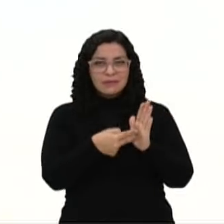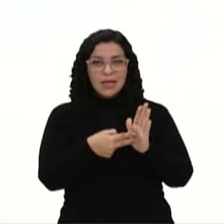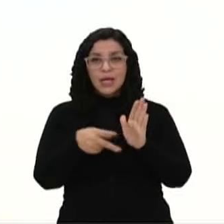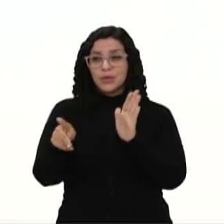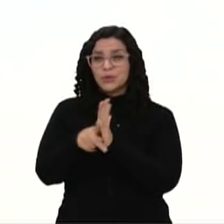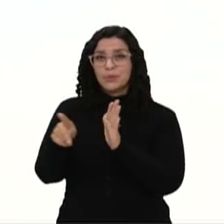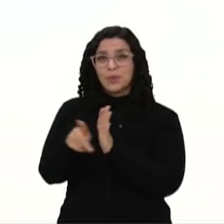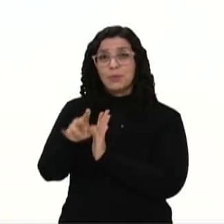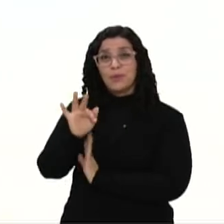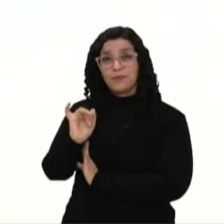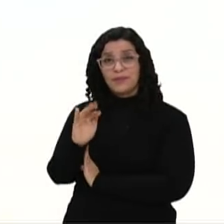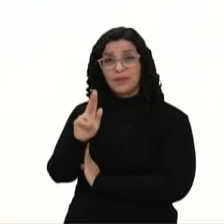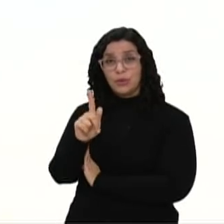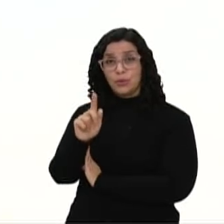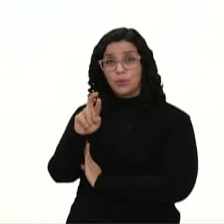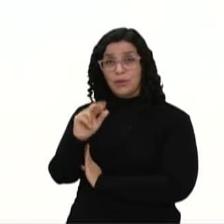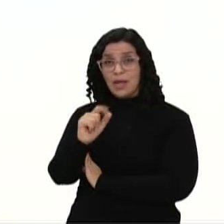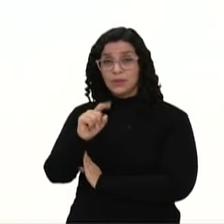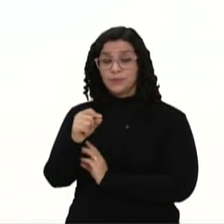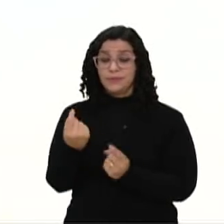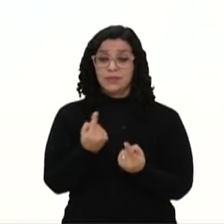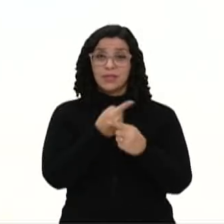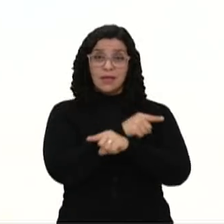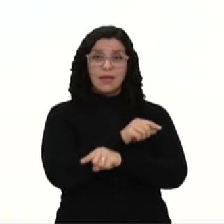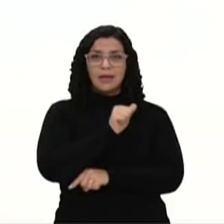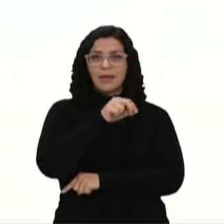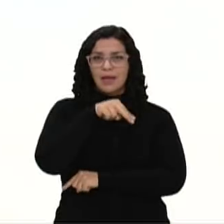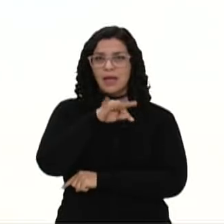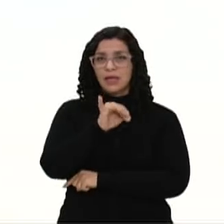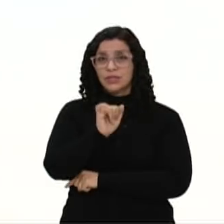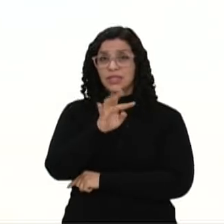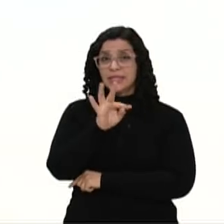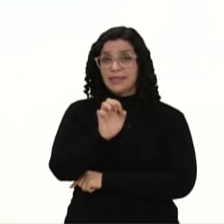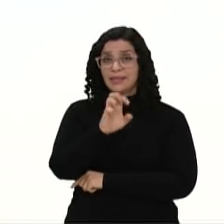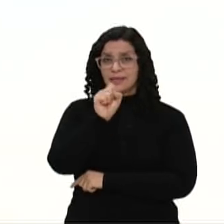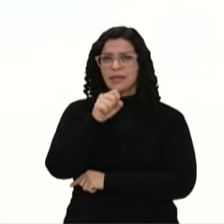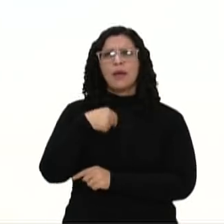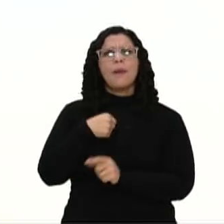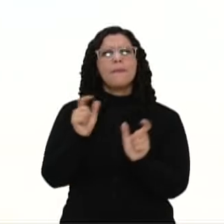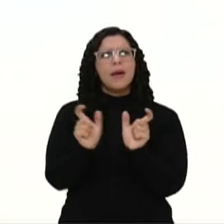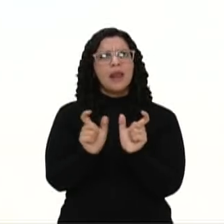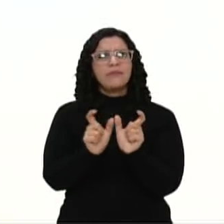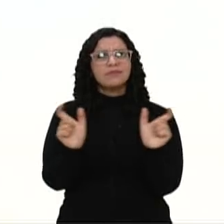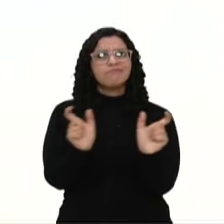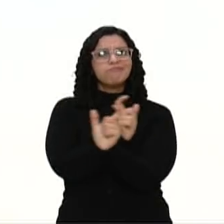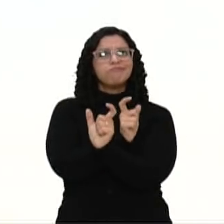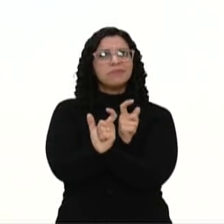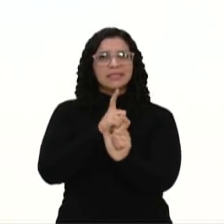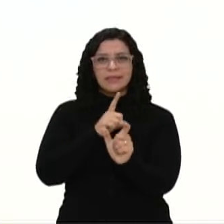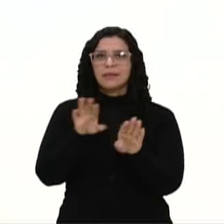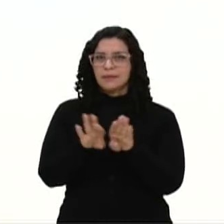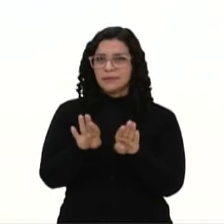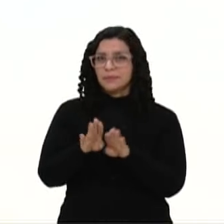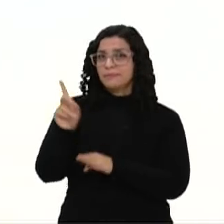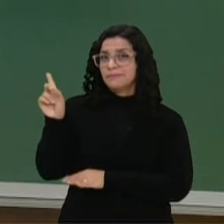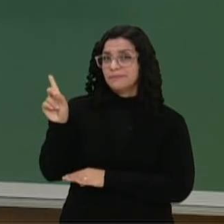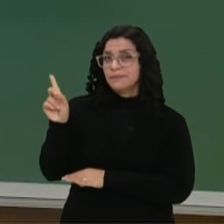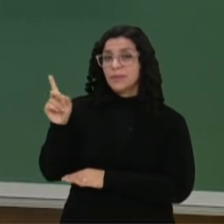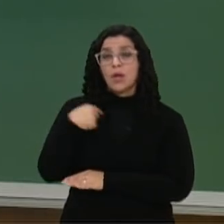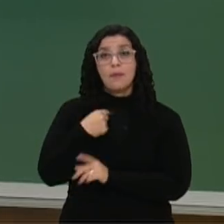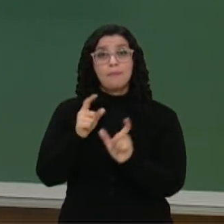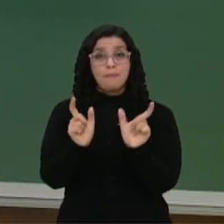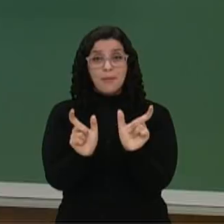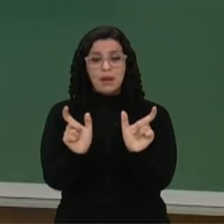sentido figurado. Antítese é o emprego de palavras ou expressões de significados opostos. Isso